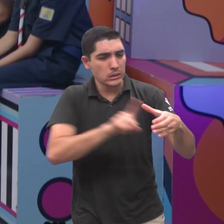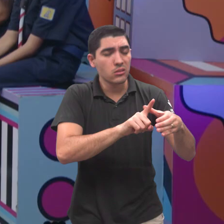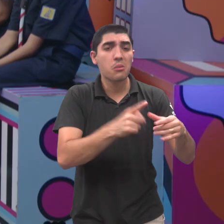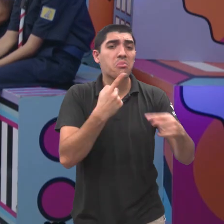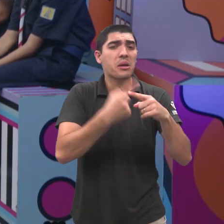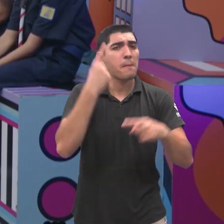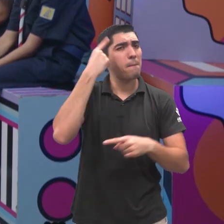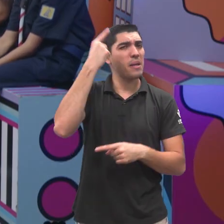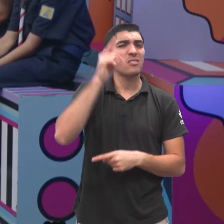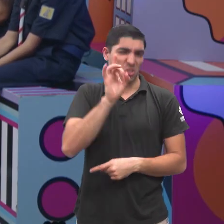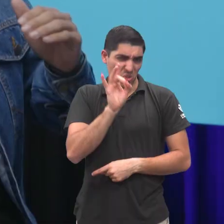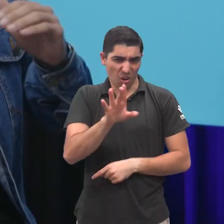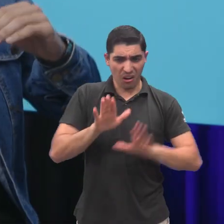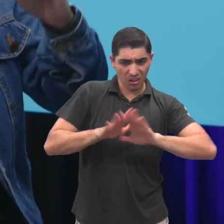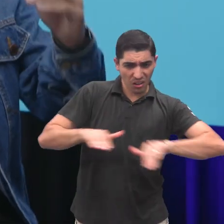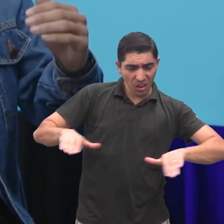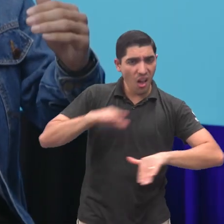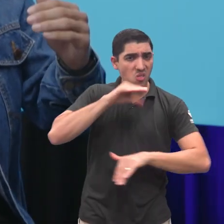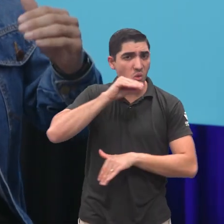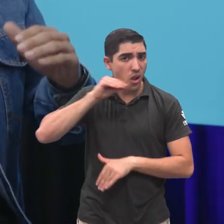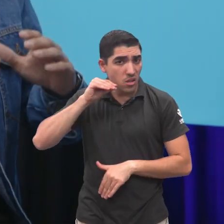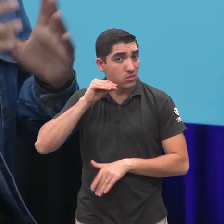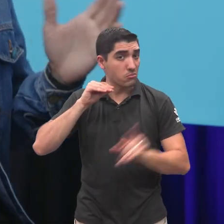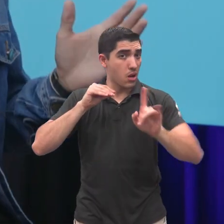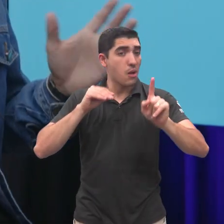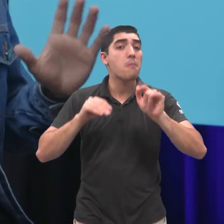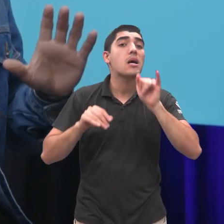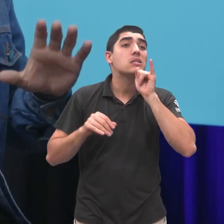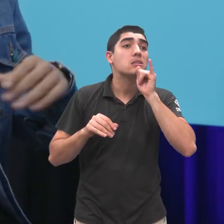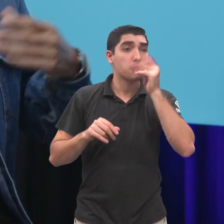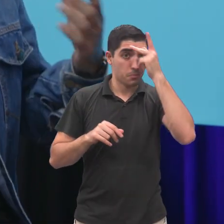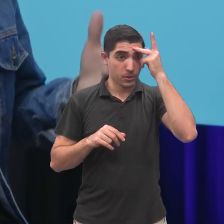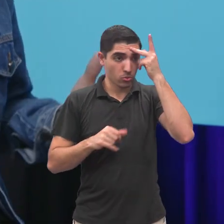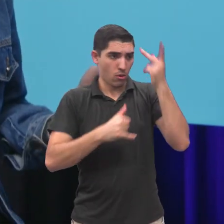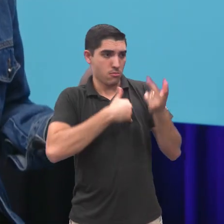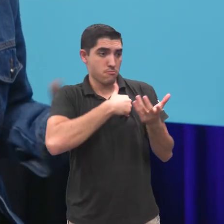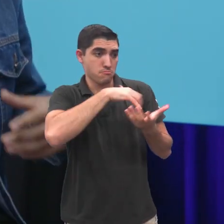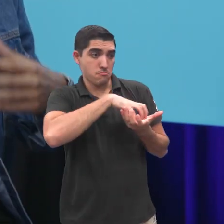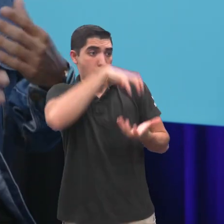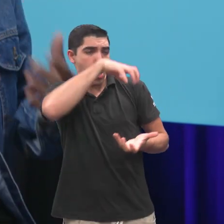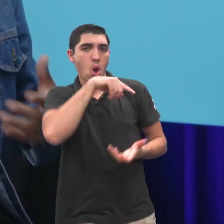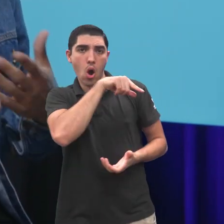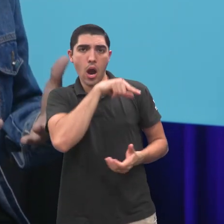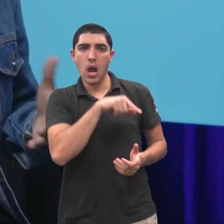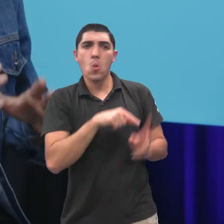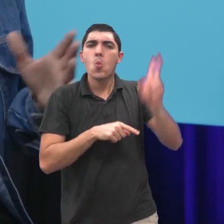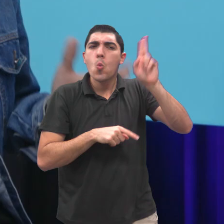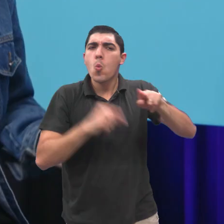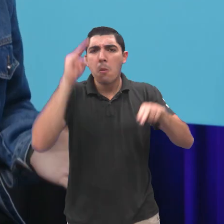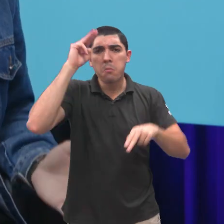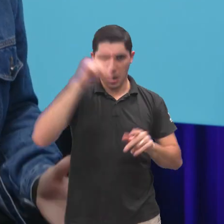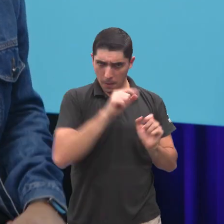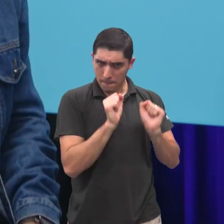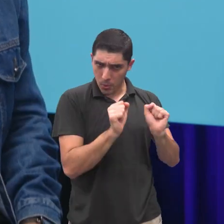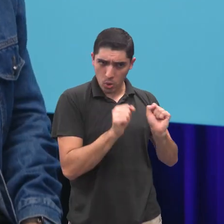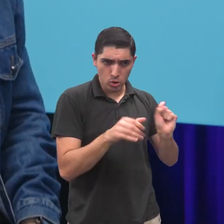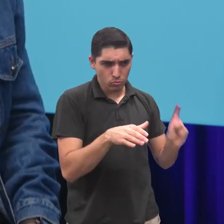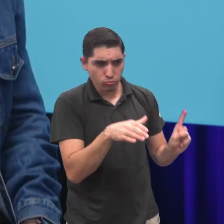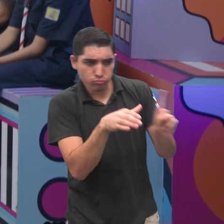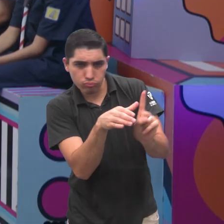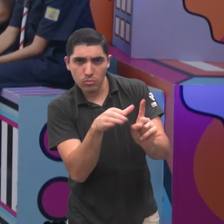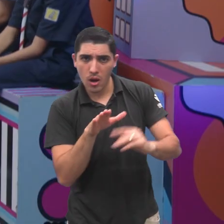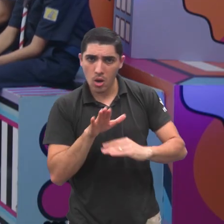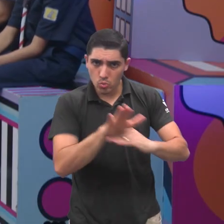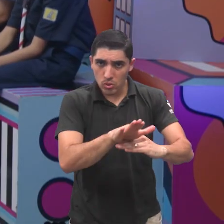muitas vezes, que é só crianças, pré-adolescentes e adolescentes. Mas, por exemplo, uma pessoa mais velha que nunca participou do movimento, ela pode atuar também?